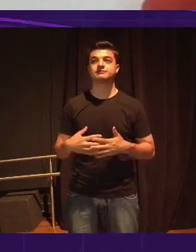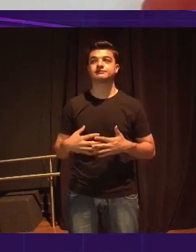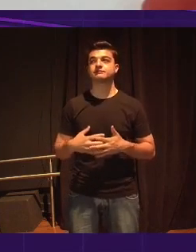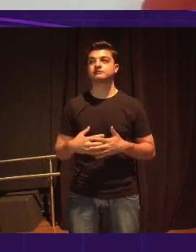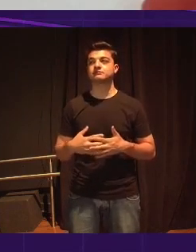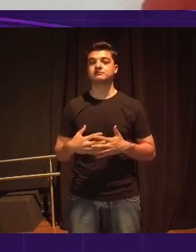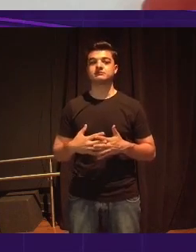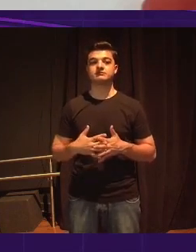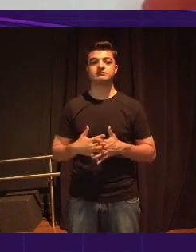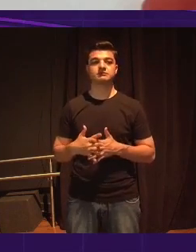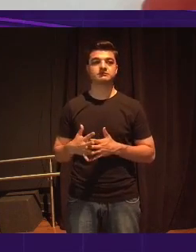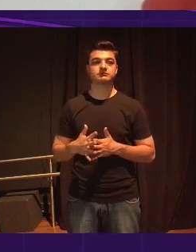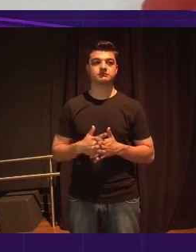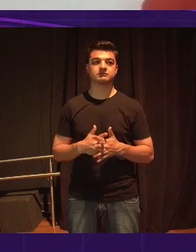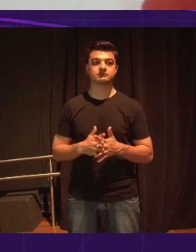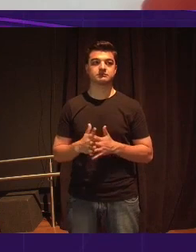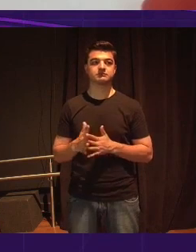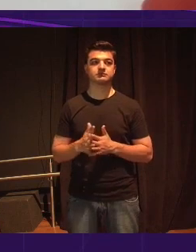história,